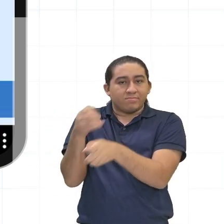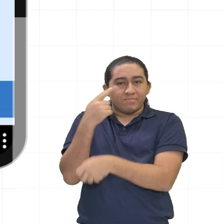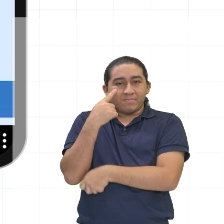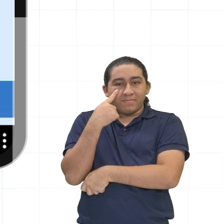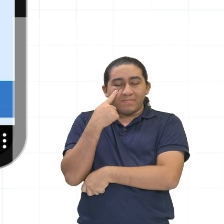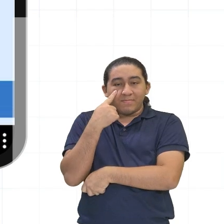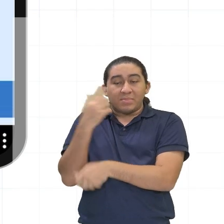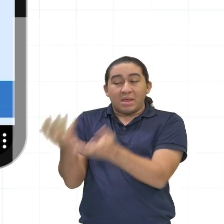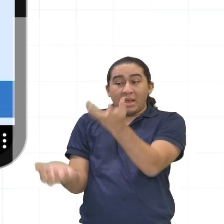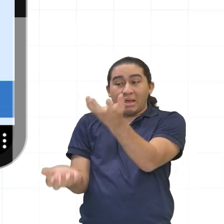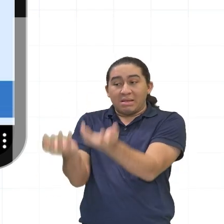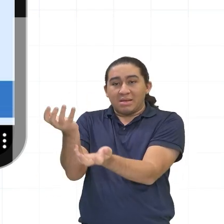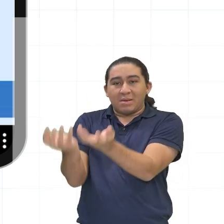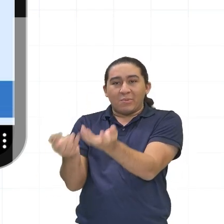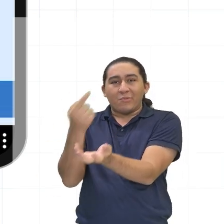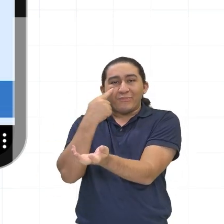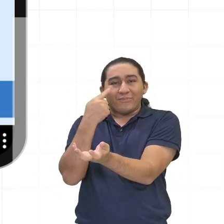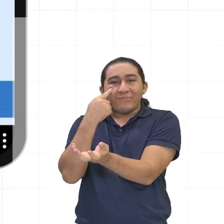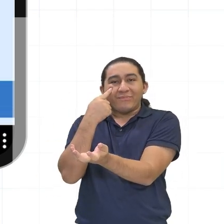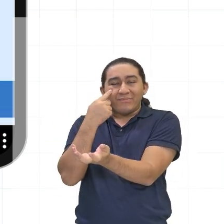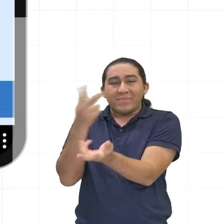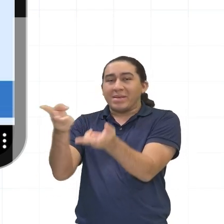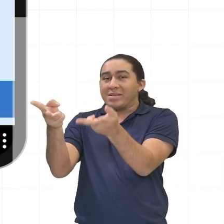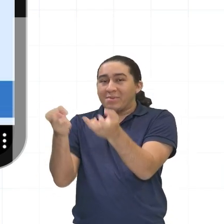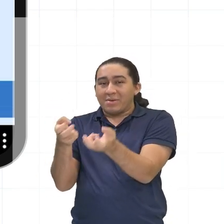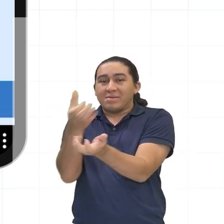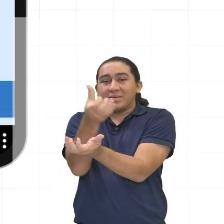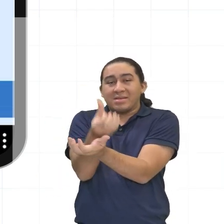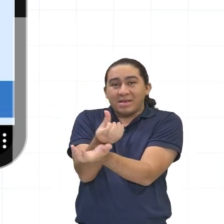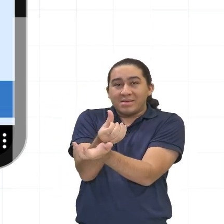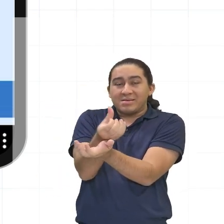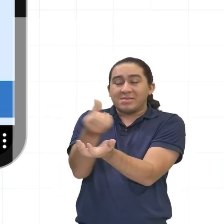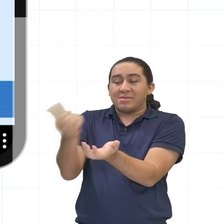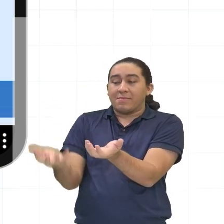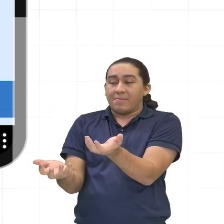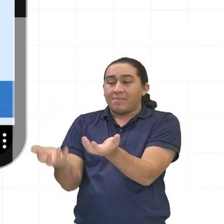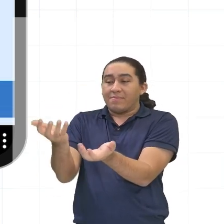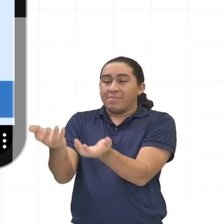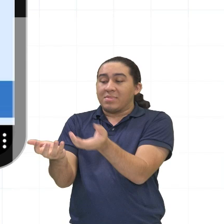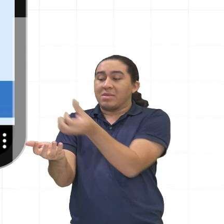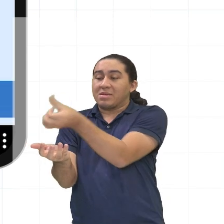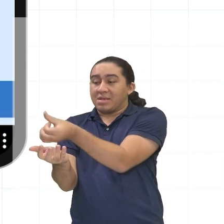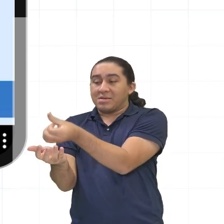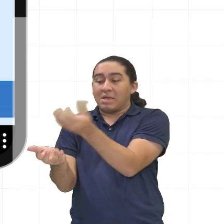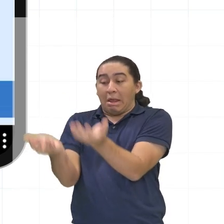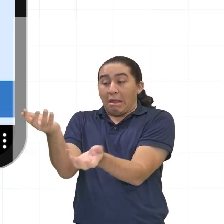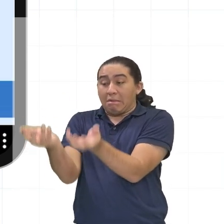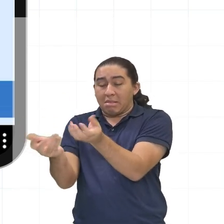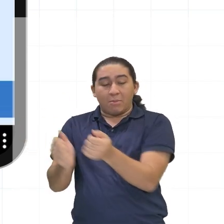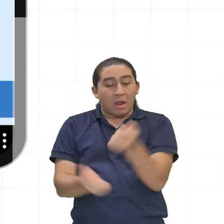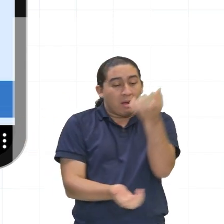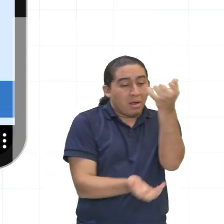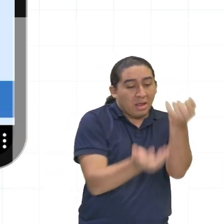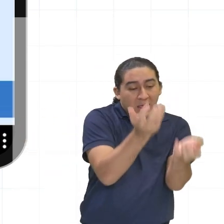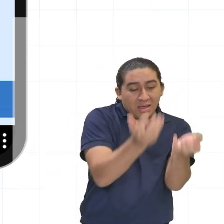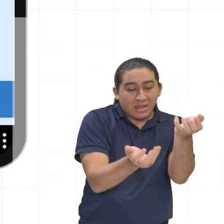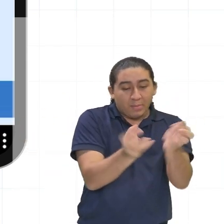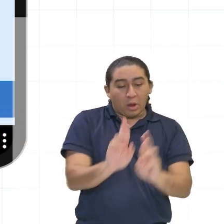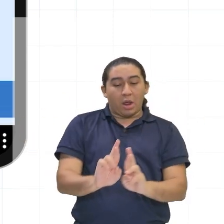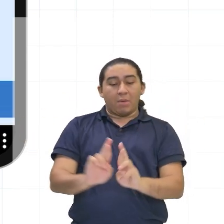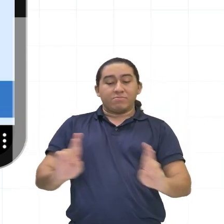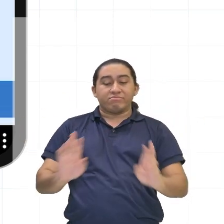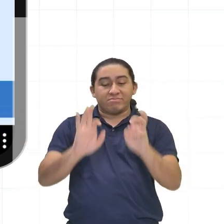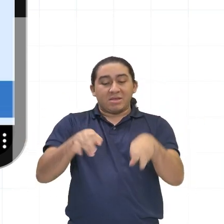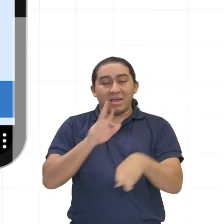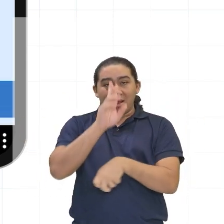Então, aumentando de novo, olha aí. Que coisa linda. Tudo balanceou. Então, essa é a lei de